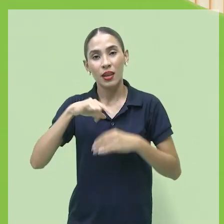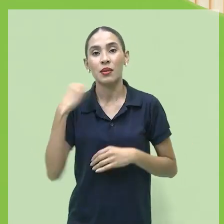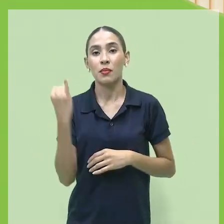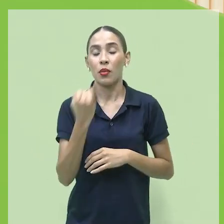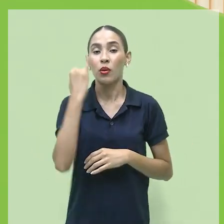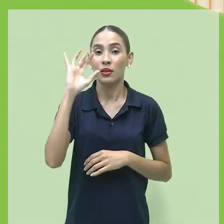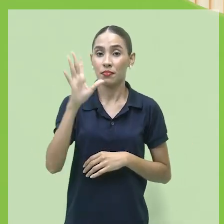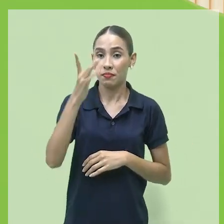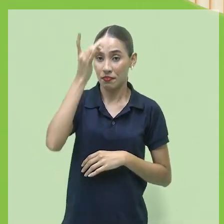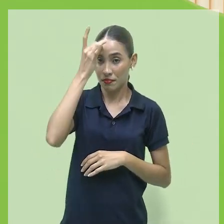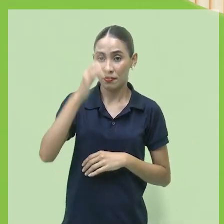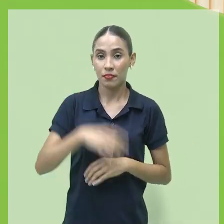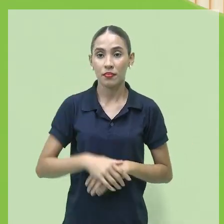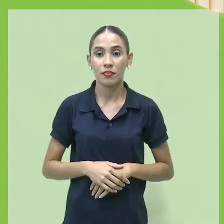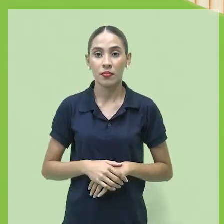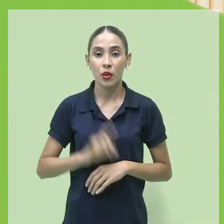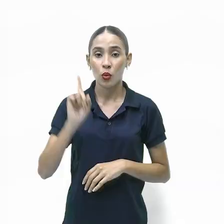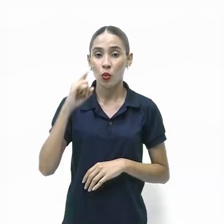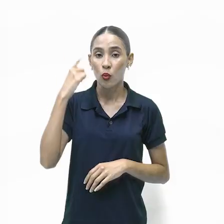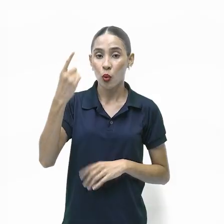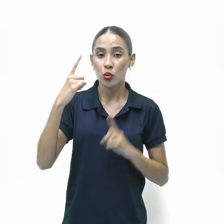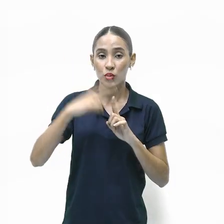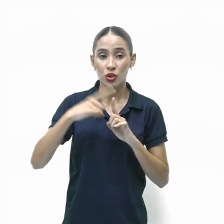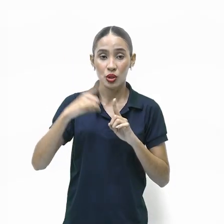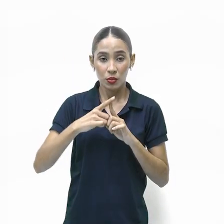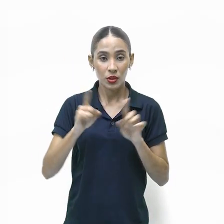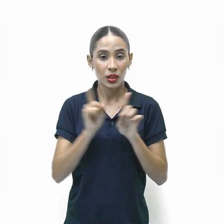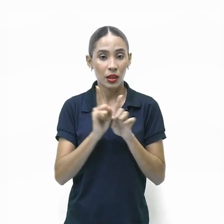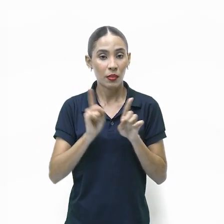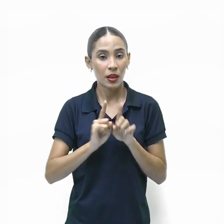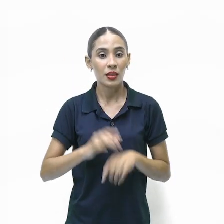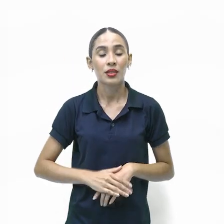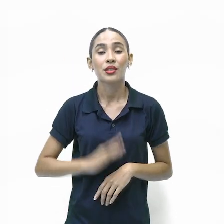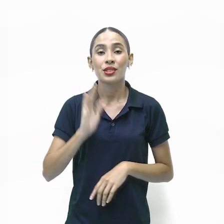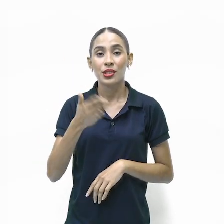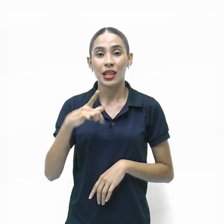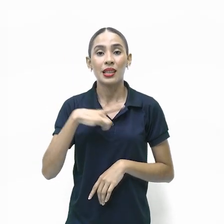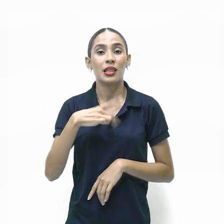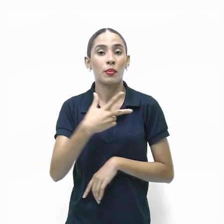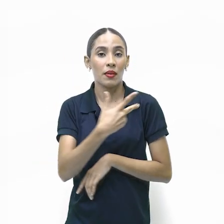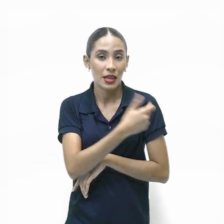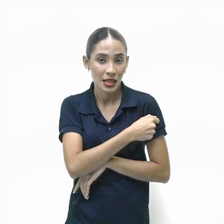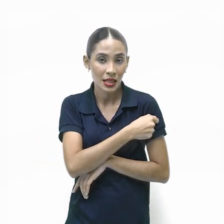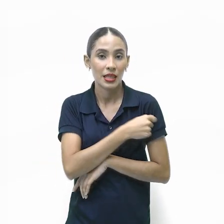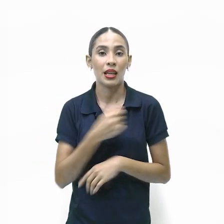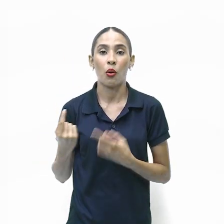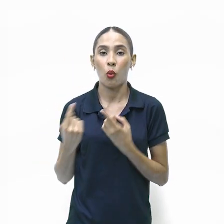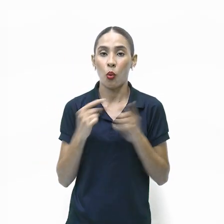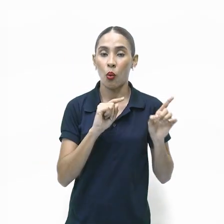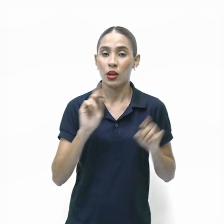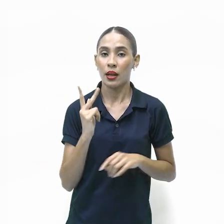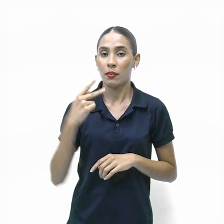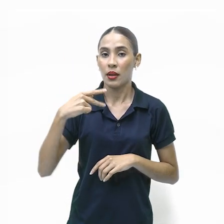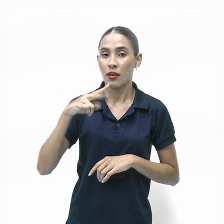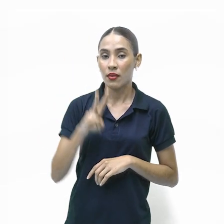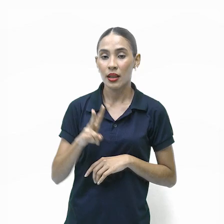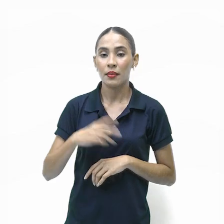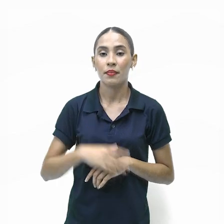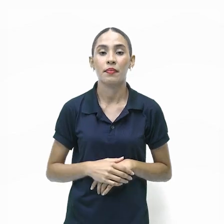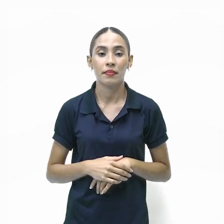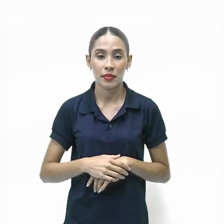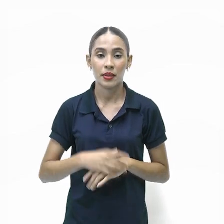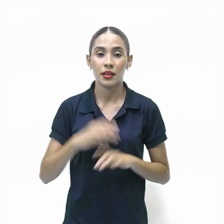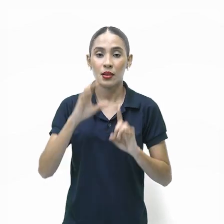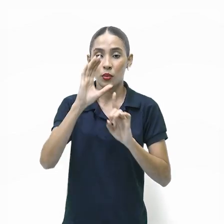essa informação também. E um outro fato bem interessante é que já existe uma vacina contra o HPV. E ela está incluída